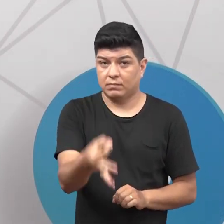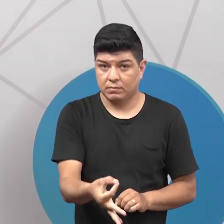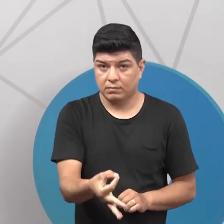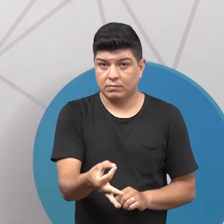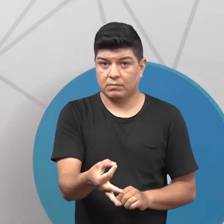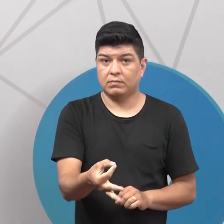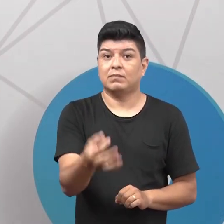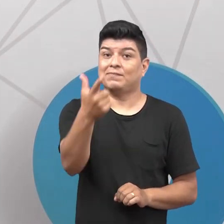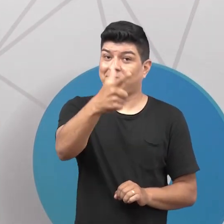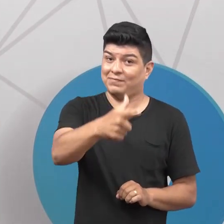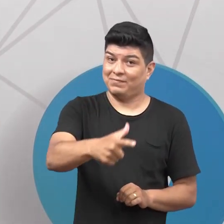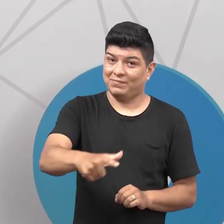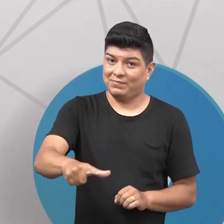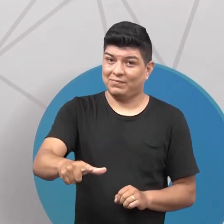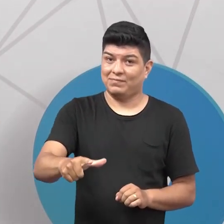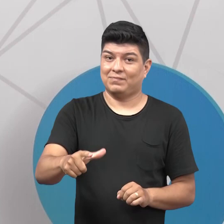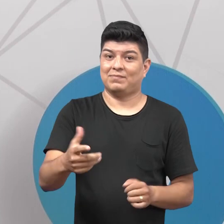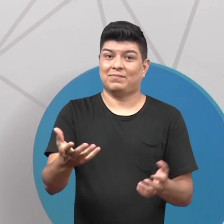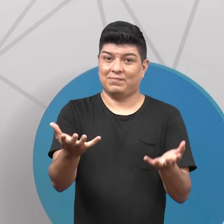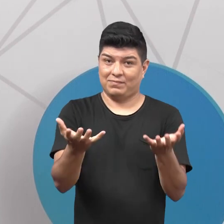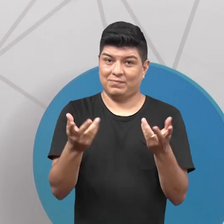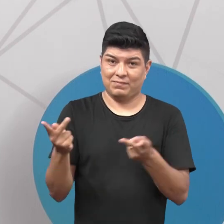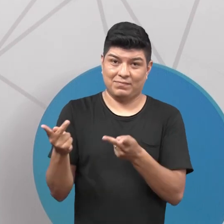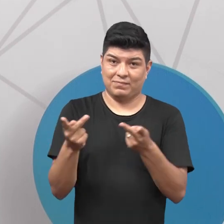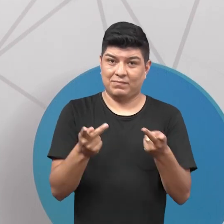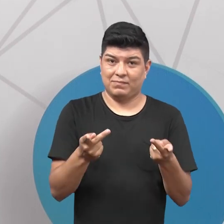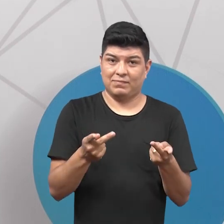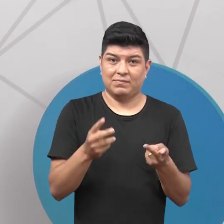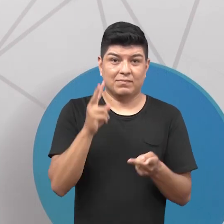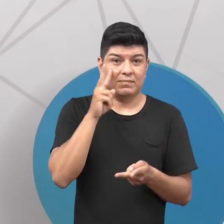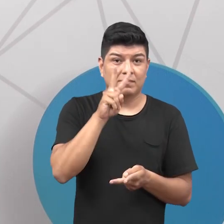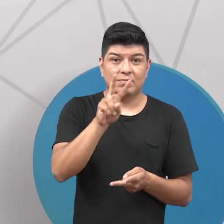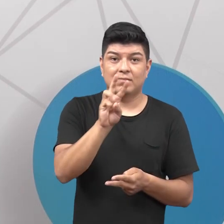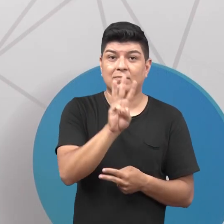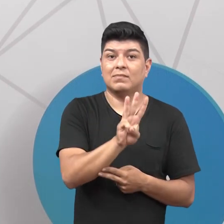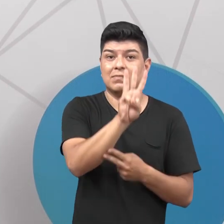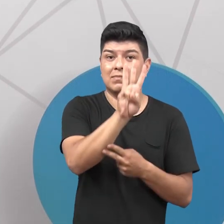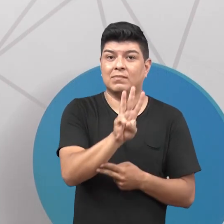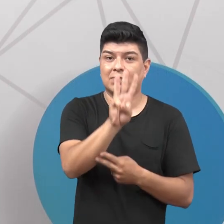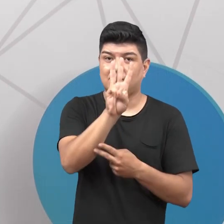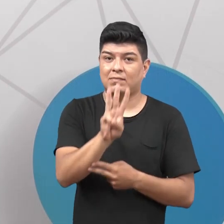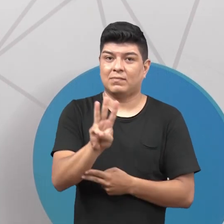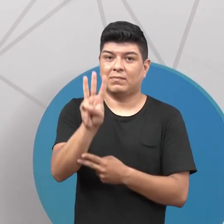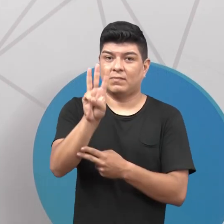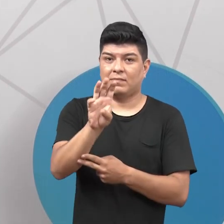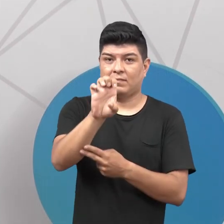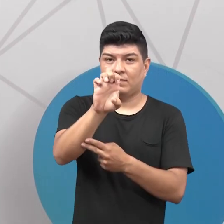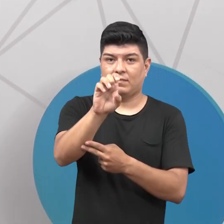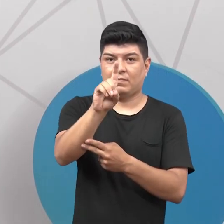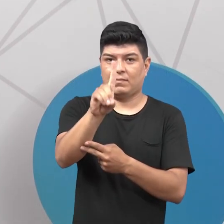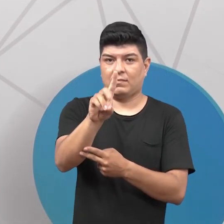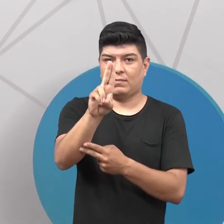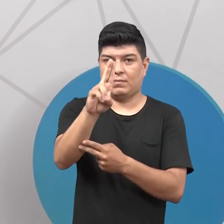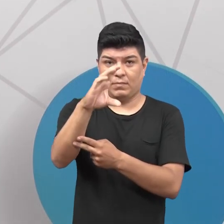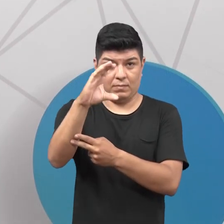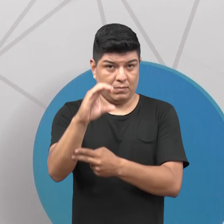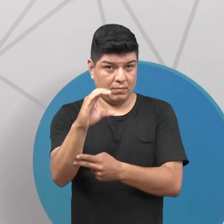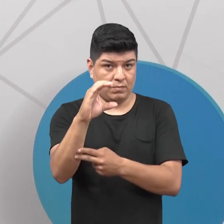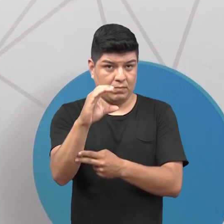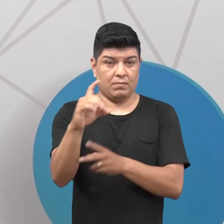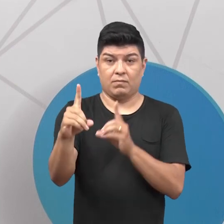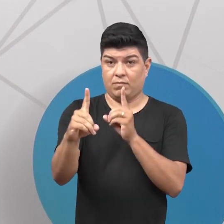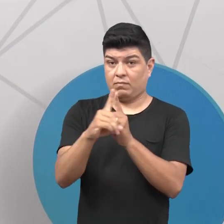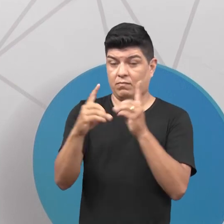questão, mais uma vez eu quero convocar a todos a olharem a plataforma Educa. Lá nós poderemos